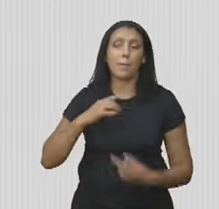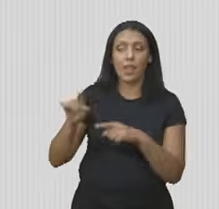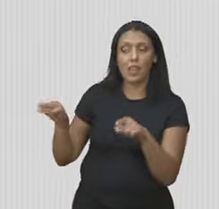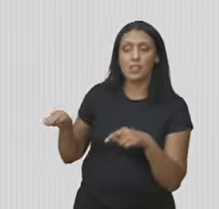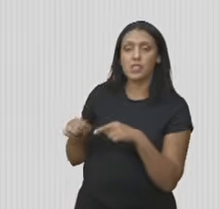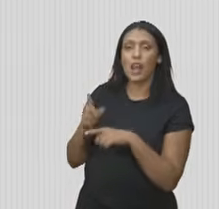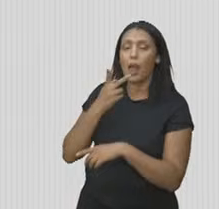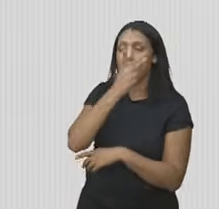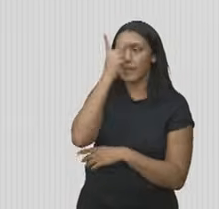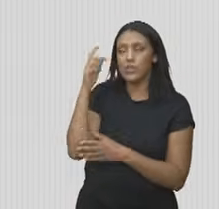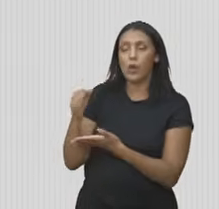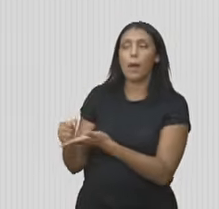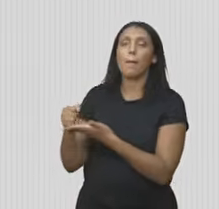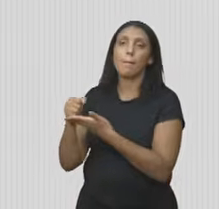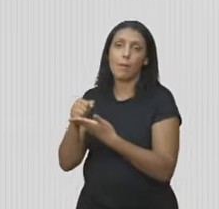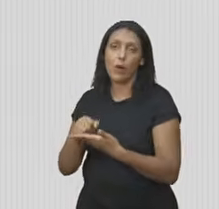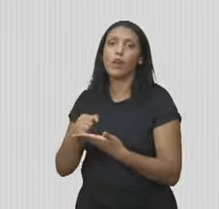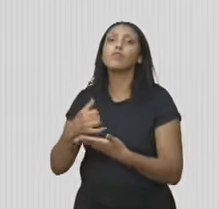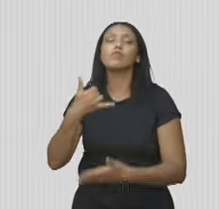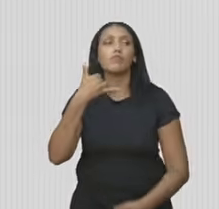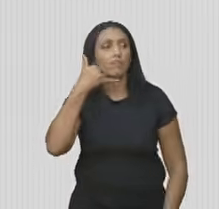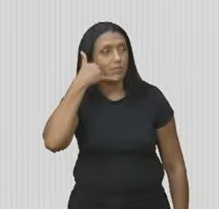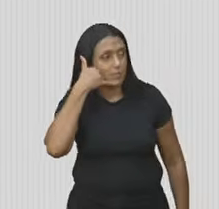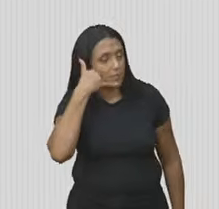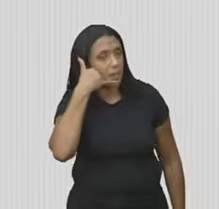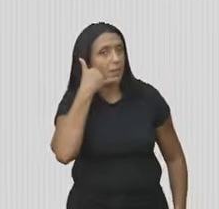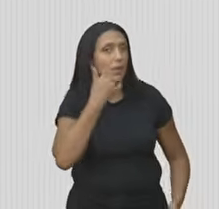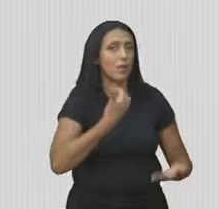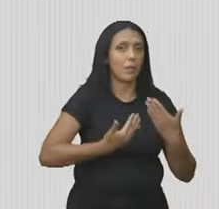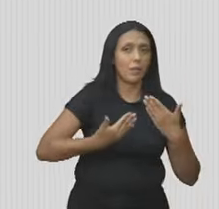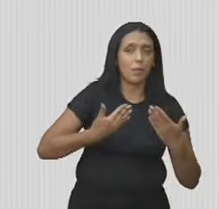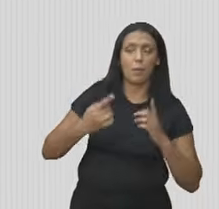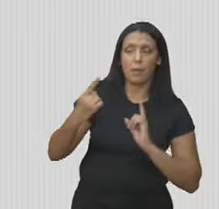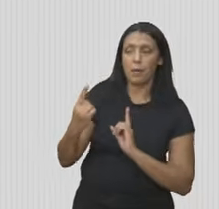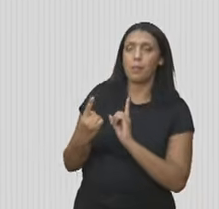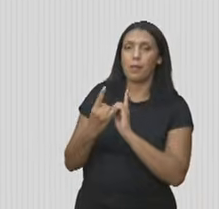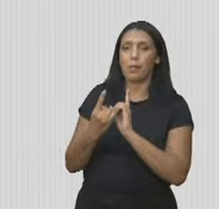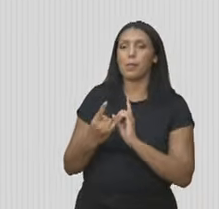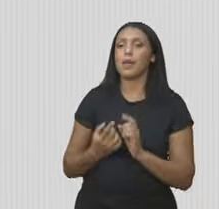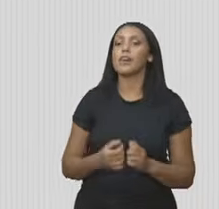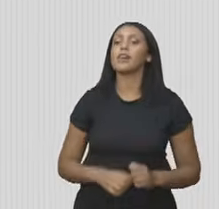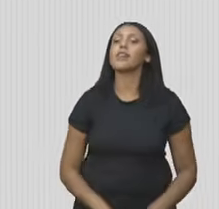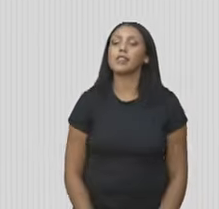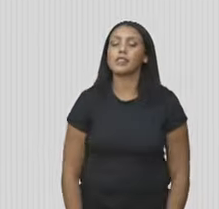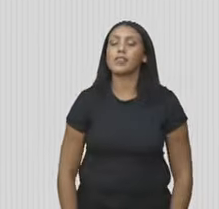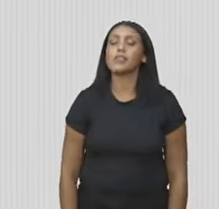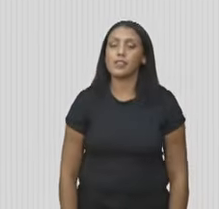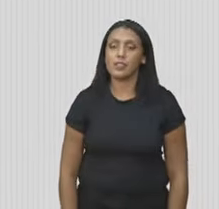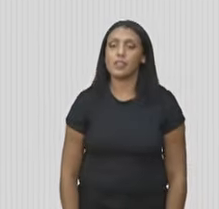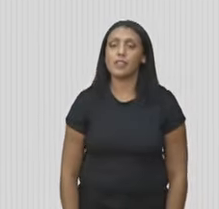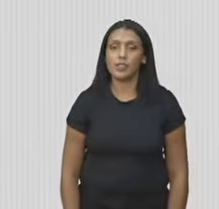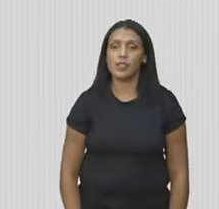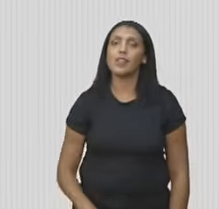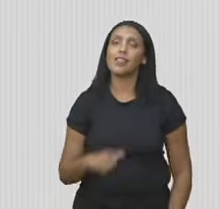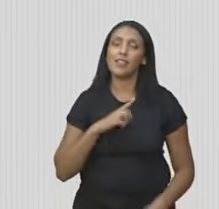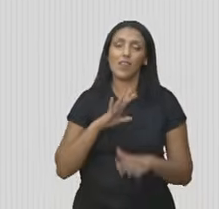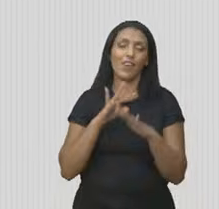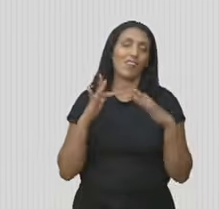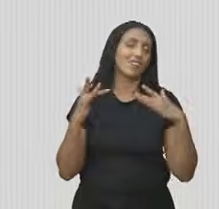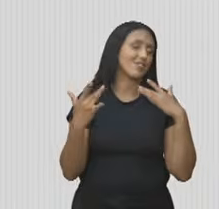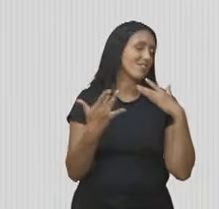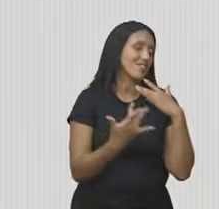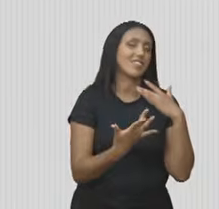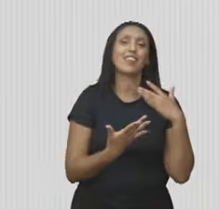nossas redes sociais aí, o Gabelém no Instagram, você pode procurar também no Twitter, TikTok, YouTube, todas as redes a gente tem o